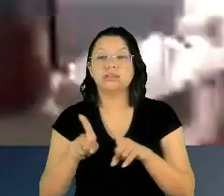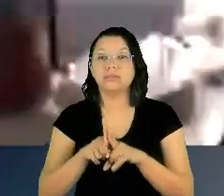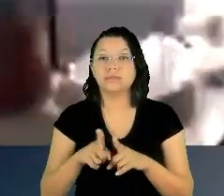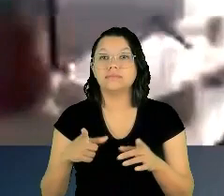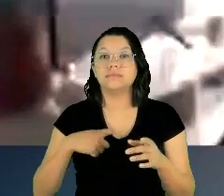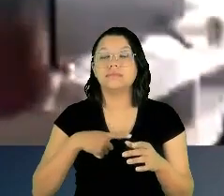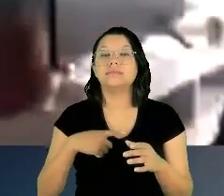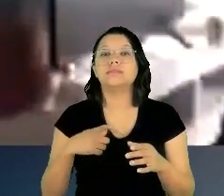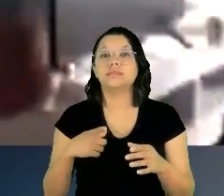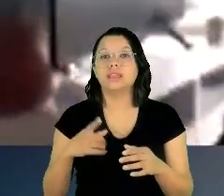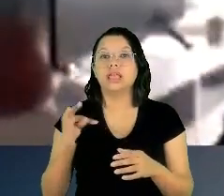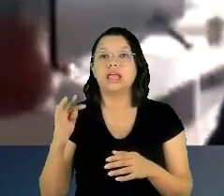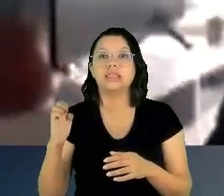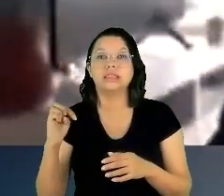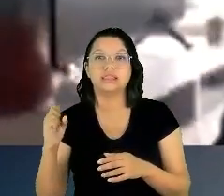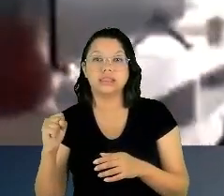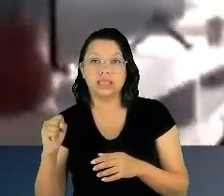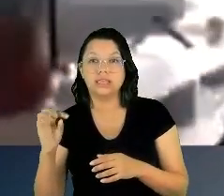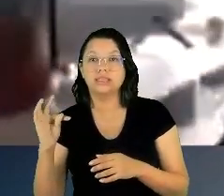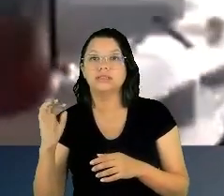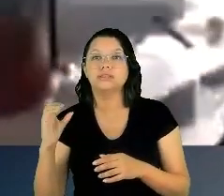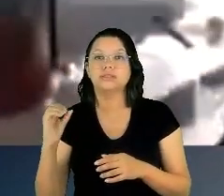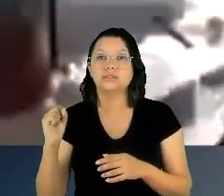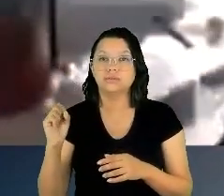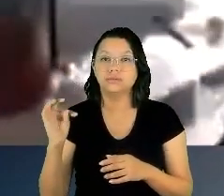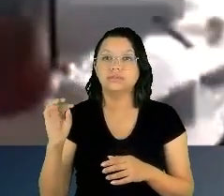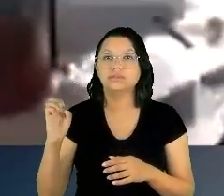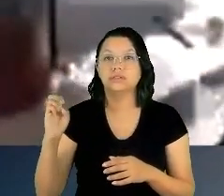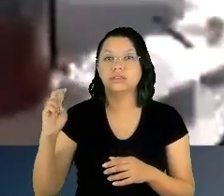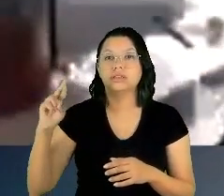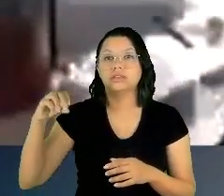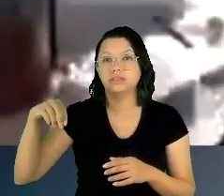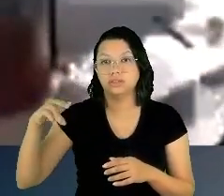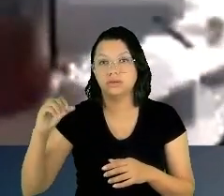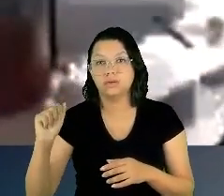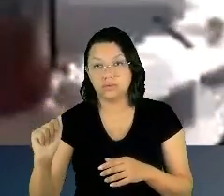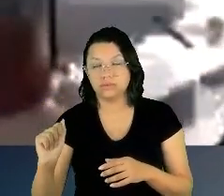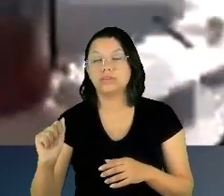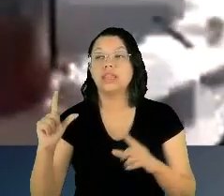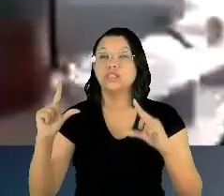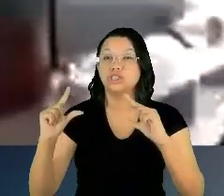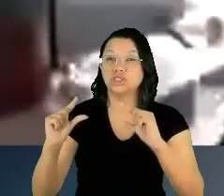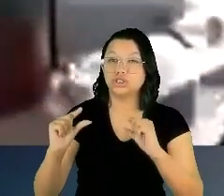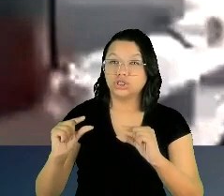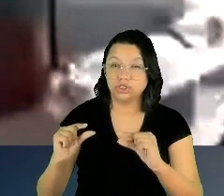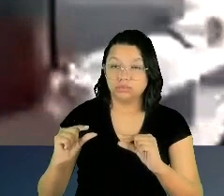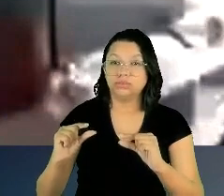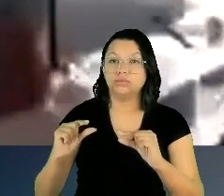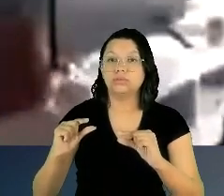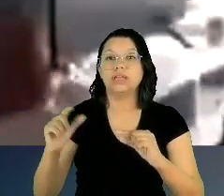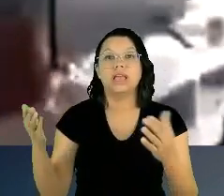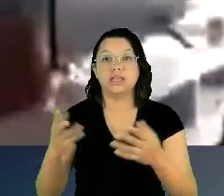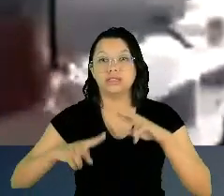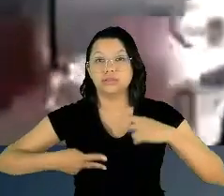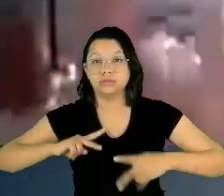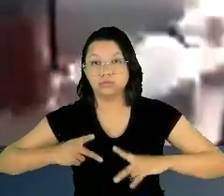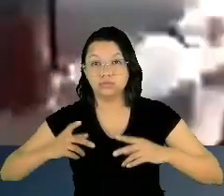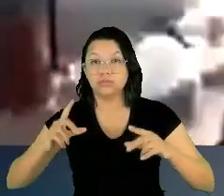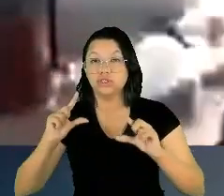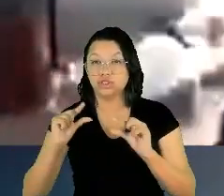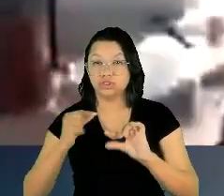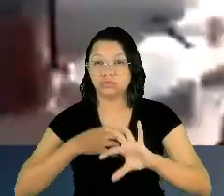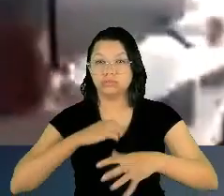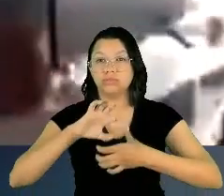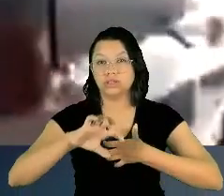tem um antagonista da ocitocina, que é a testosterona. Então, a testosterona, ela diminui ocitocina e